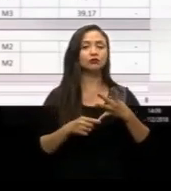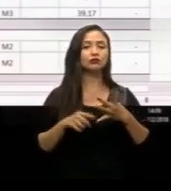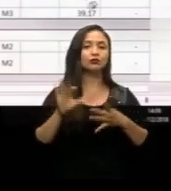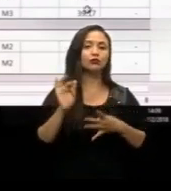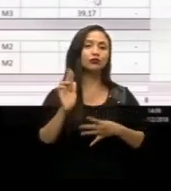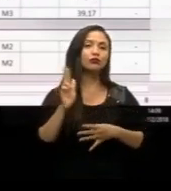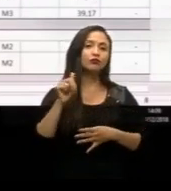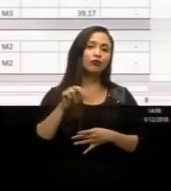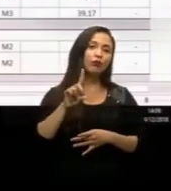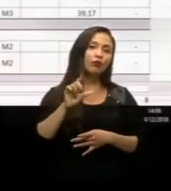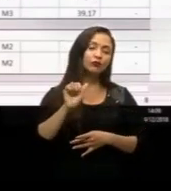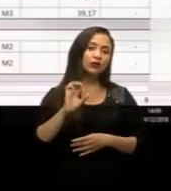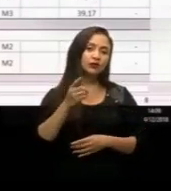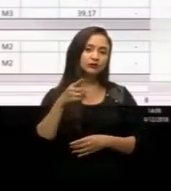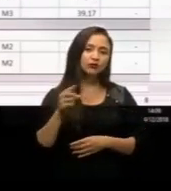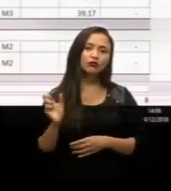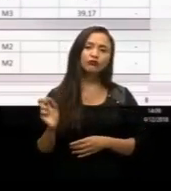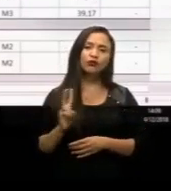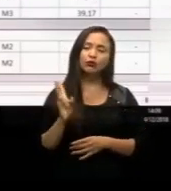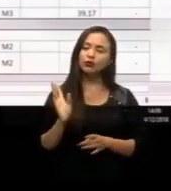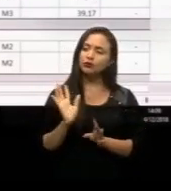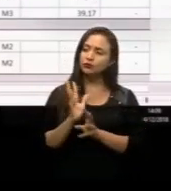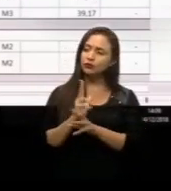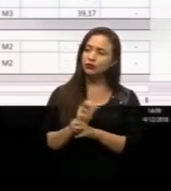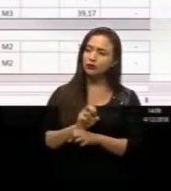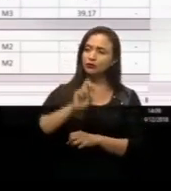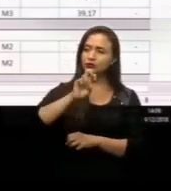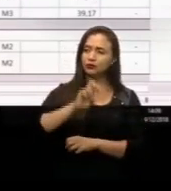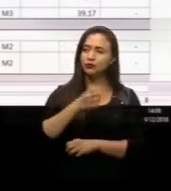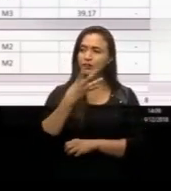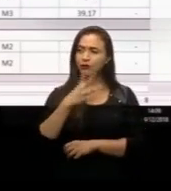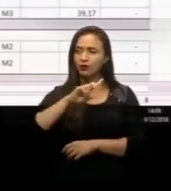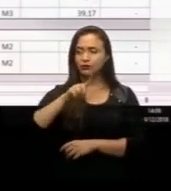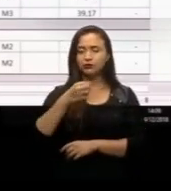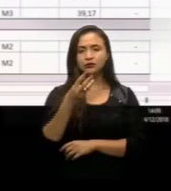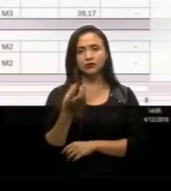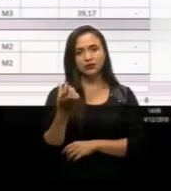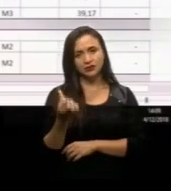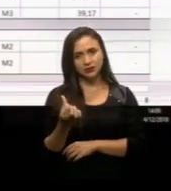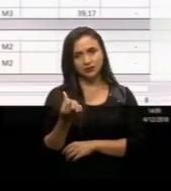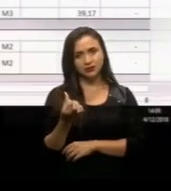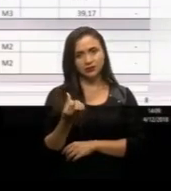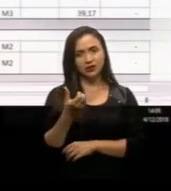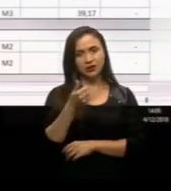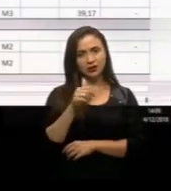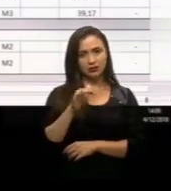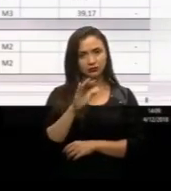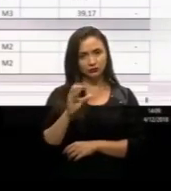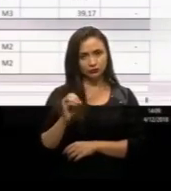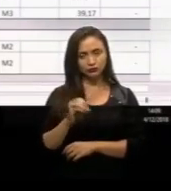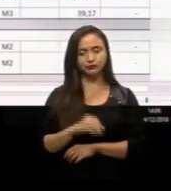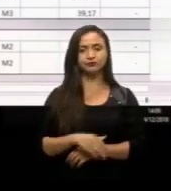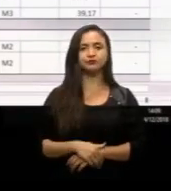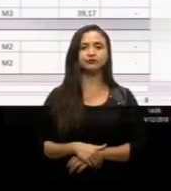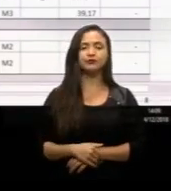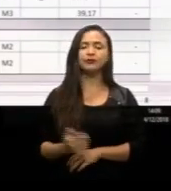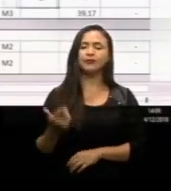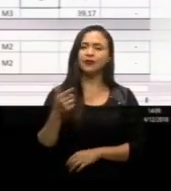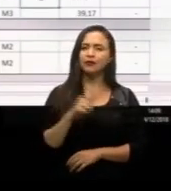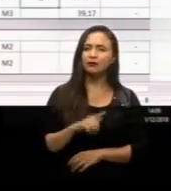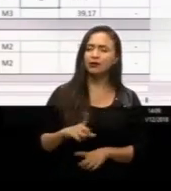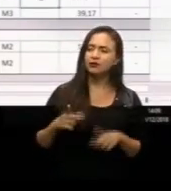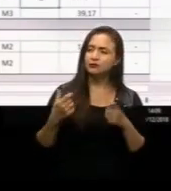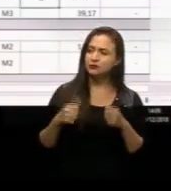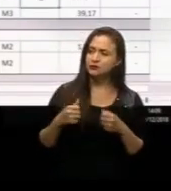fundações. Ok? Preço total, eu vou gastar 54,36 de aço. Bom, o que mais que eu tenho aqui?